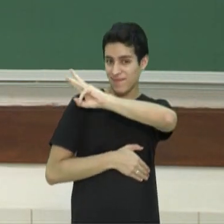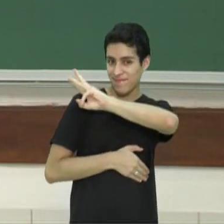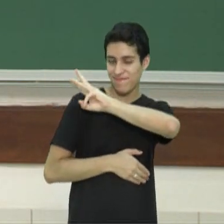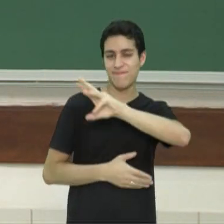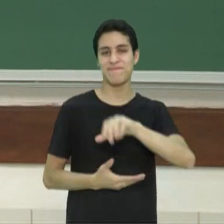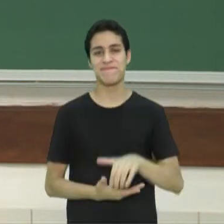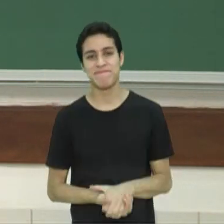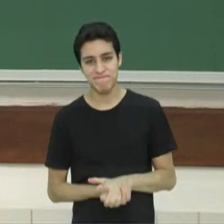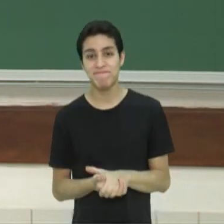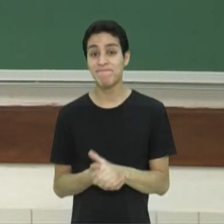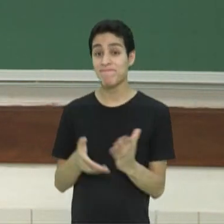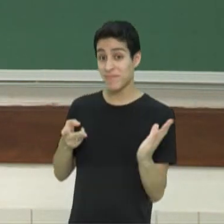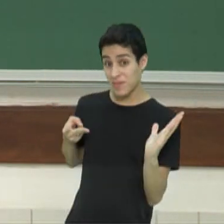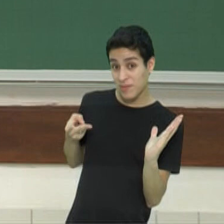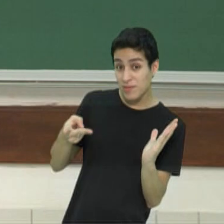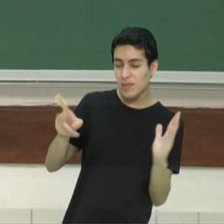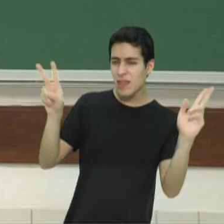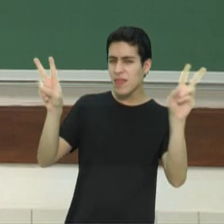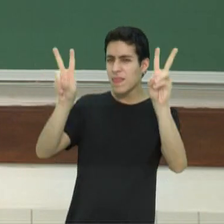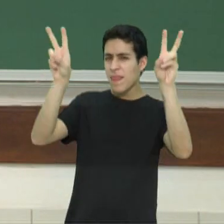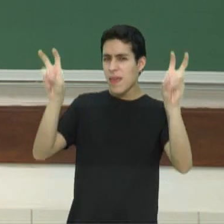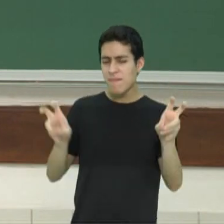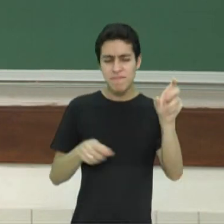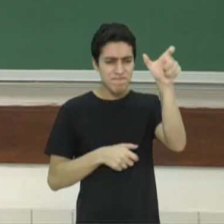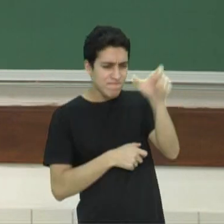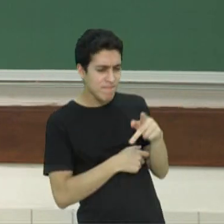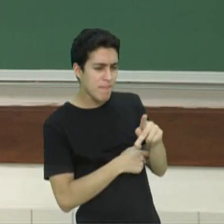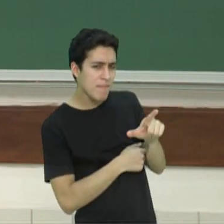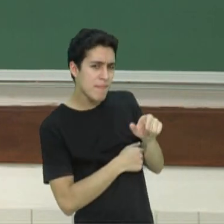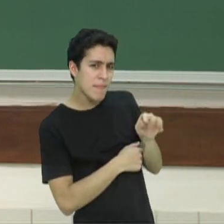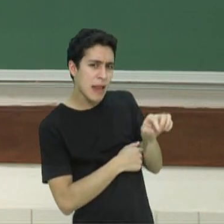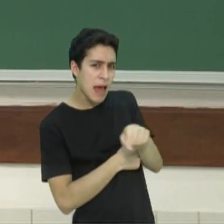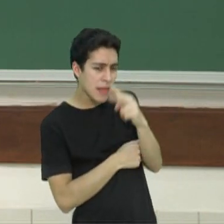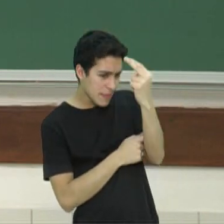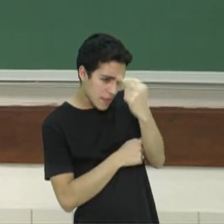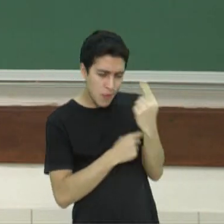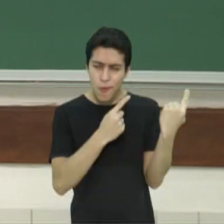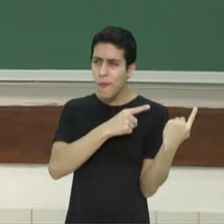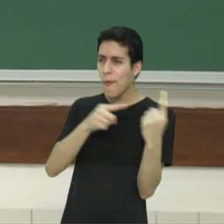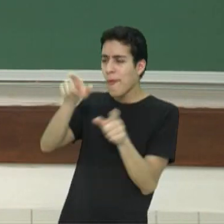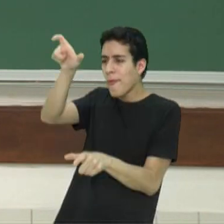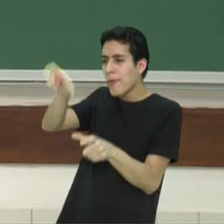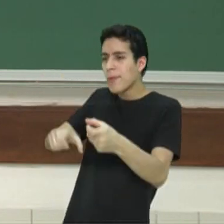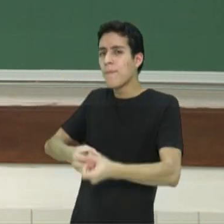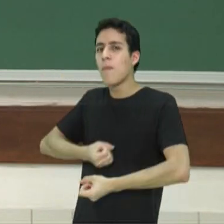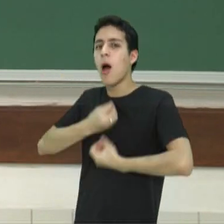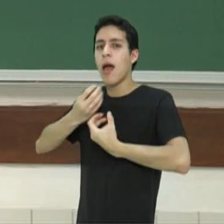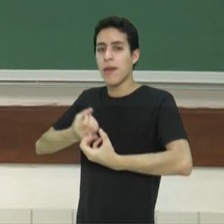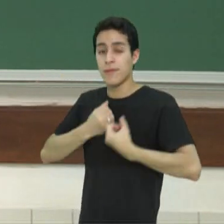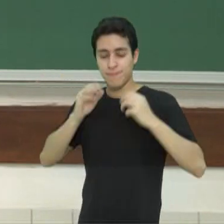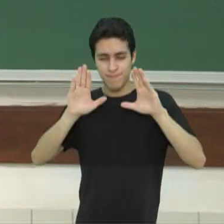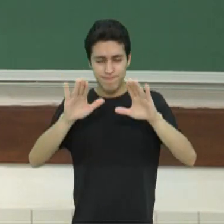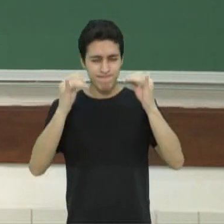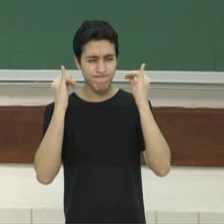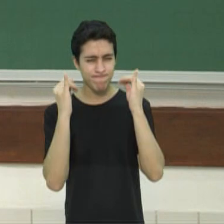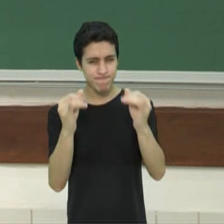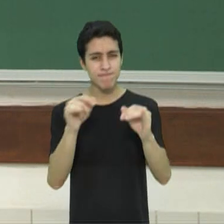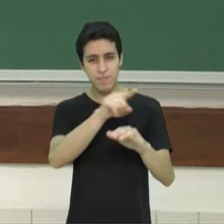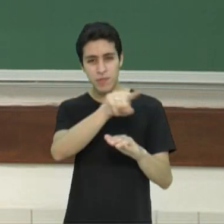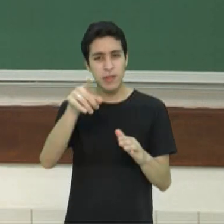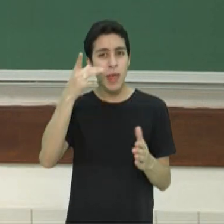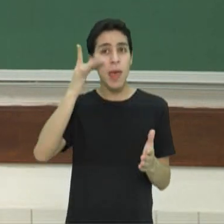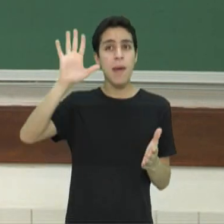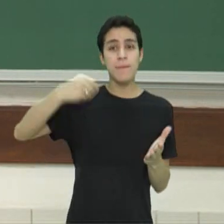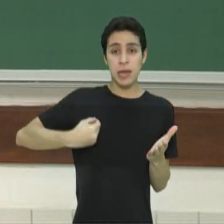ensino médio, continuando o nosso tema Platão contra os poetas. Lembrando a todos que para registrar a